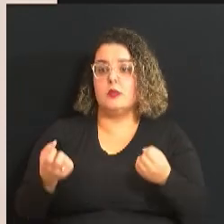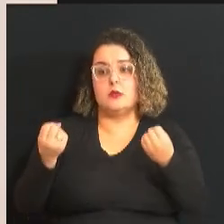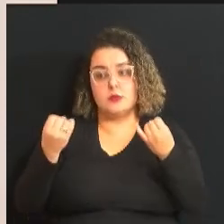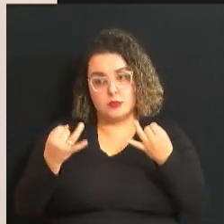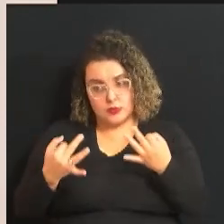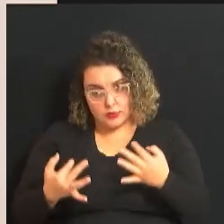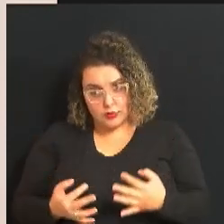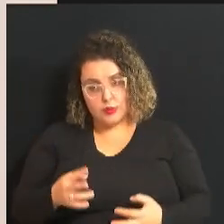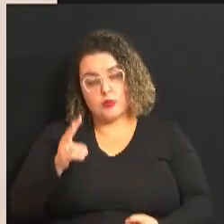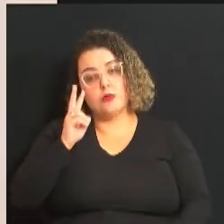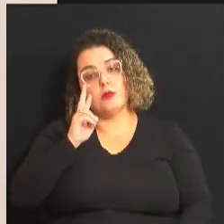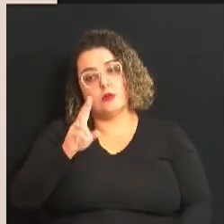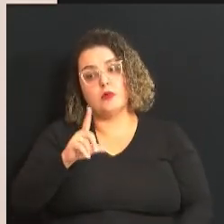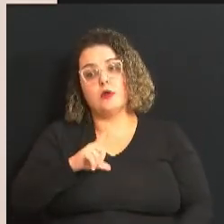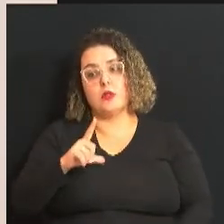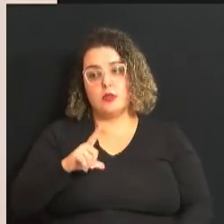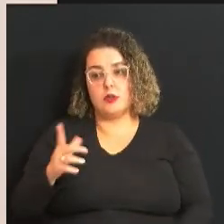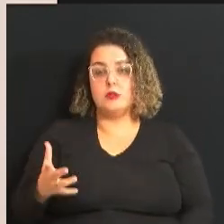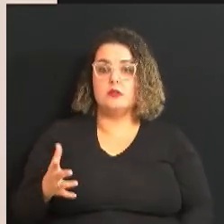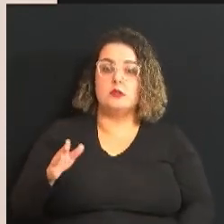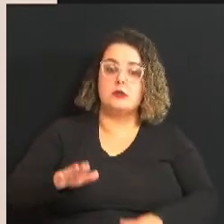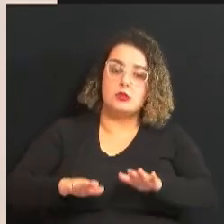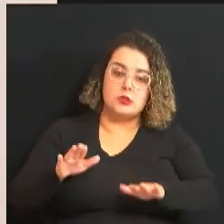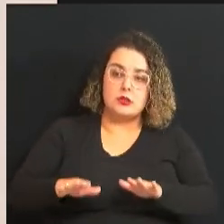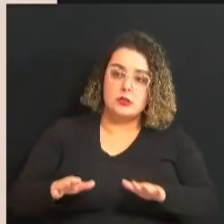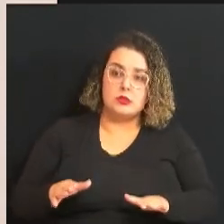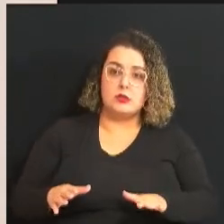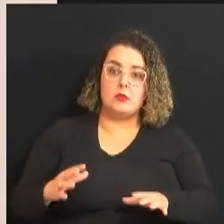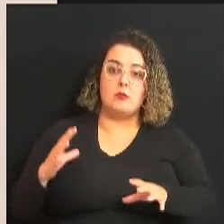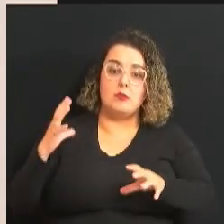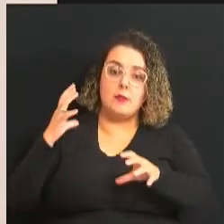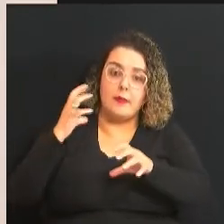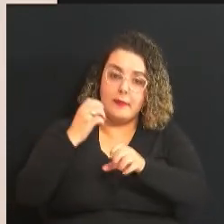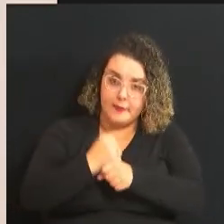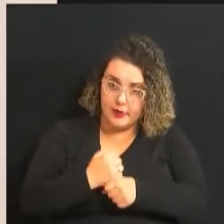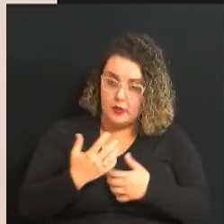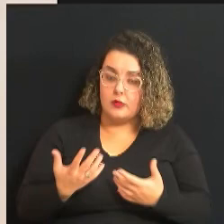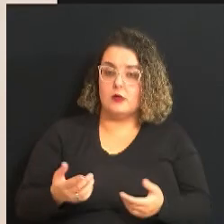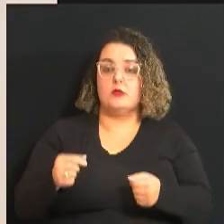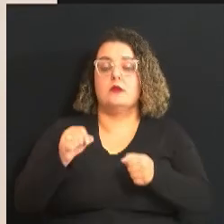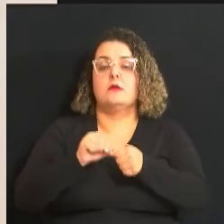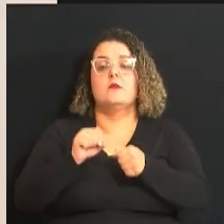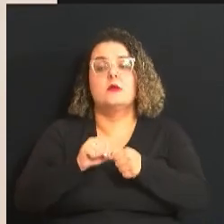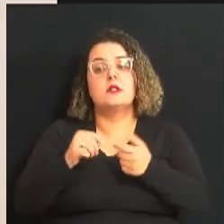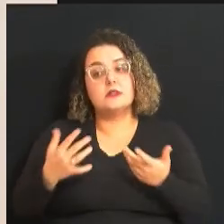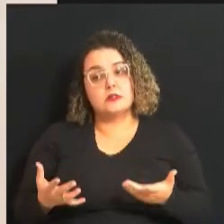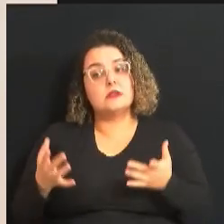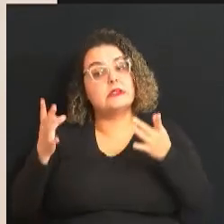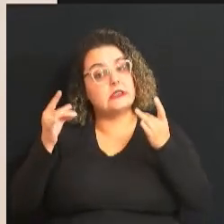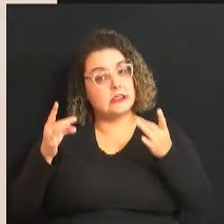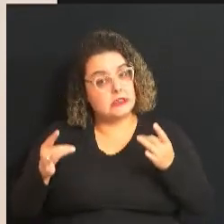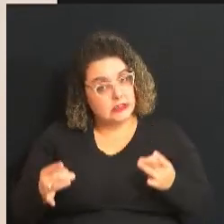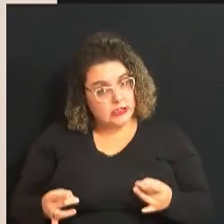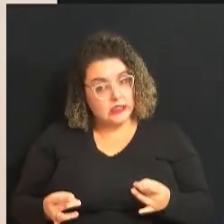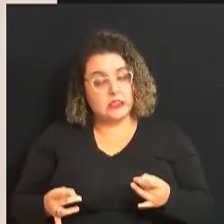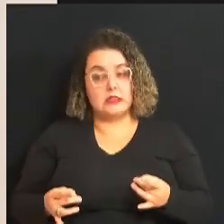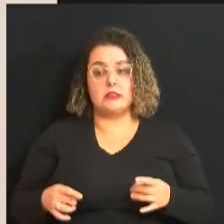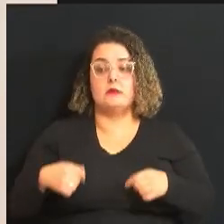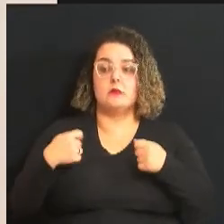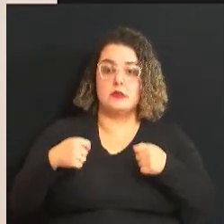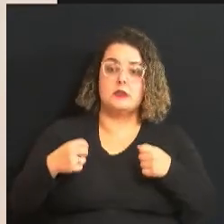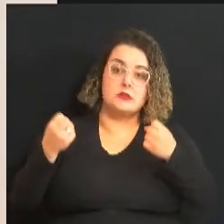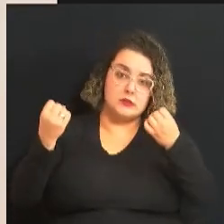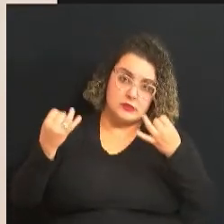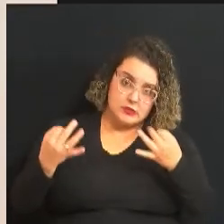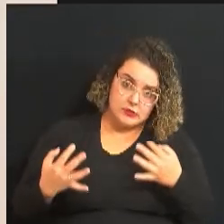aqui que existem algumas nuancezinhas, às vezes tem algumas continhas que a gente precisa fazer, alguns detalhes clínicos que a gente precisa explicar, a maneira